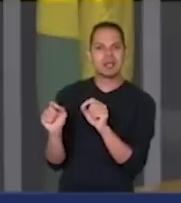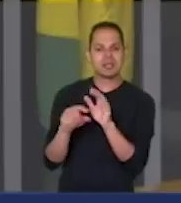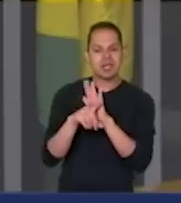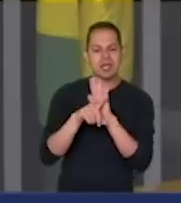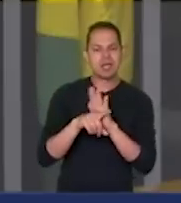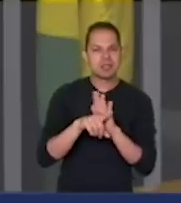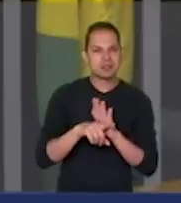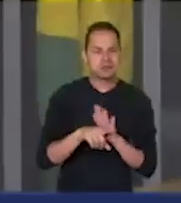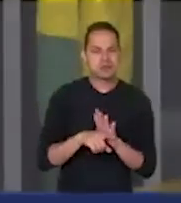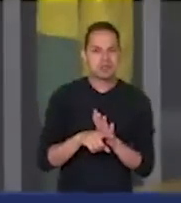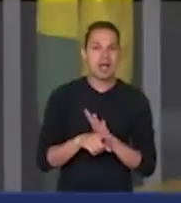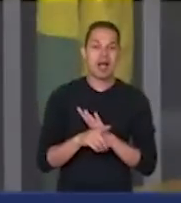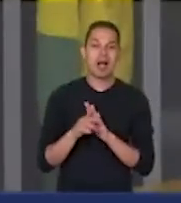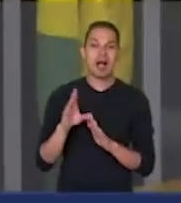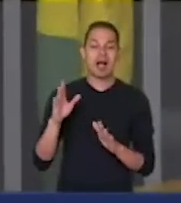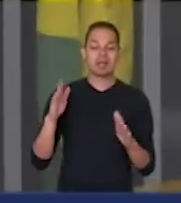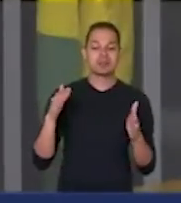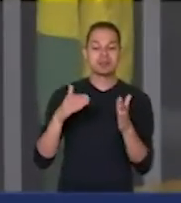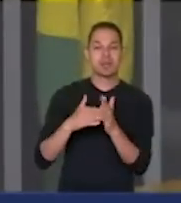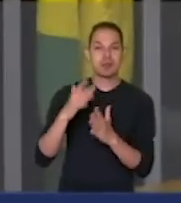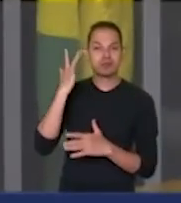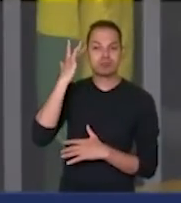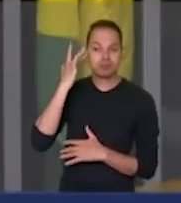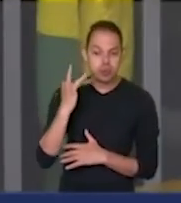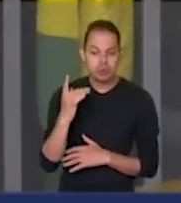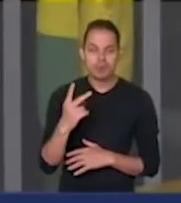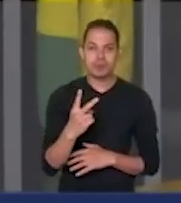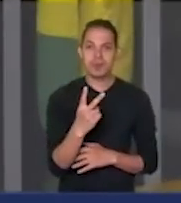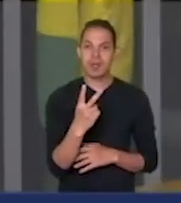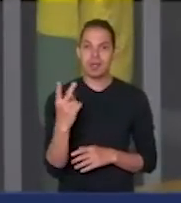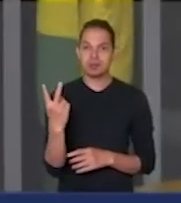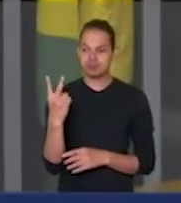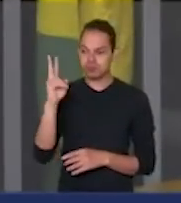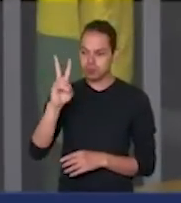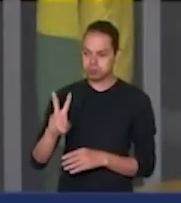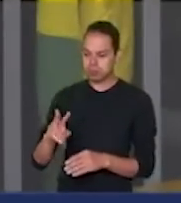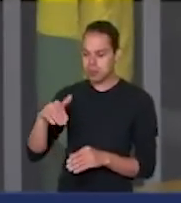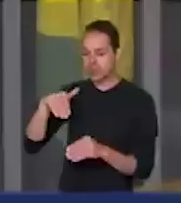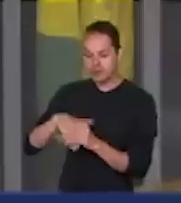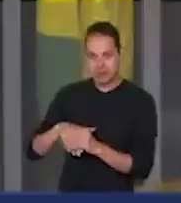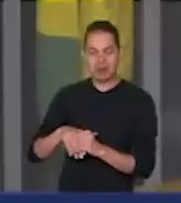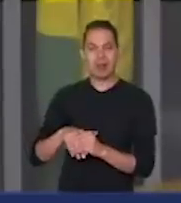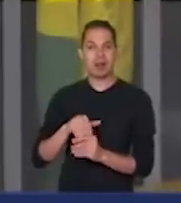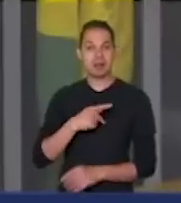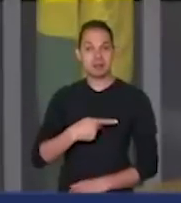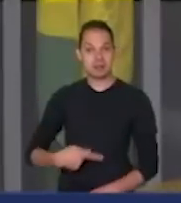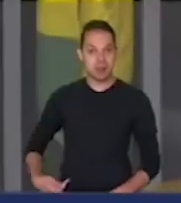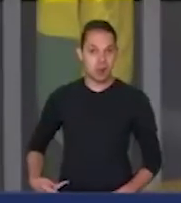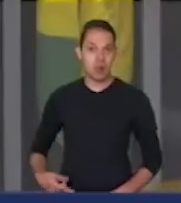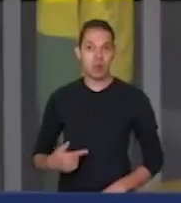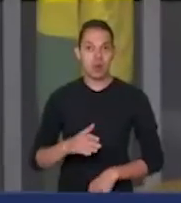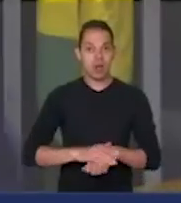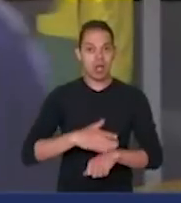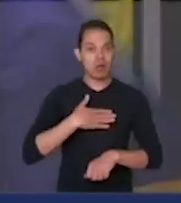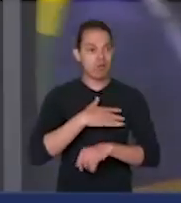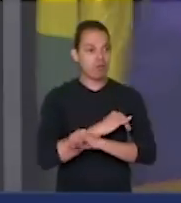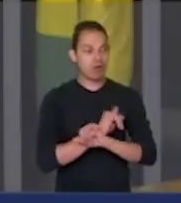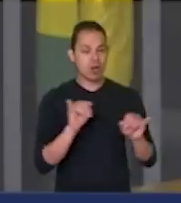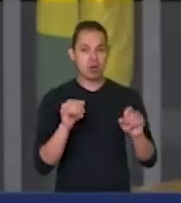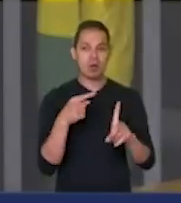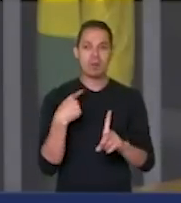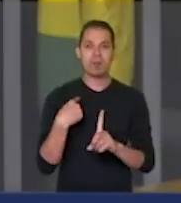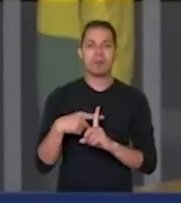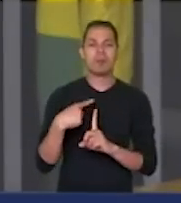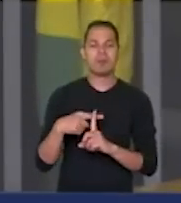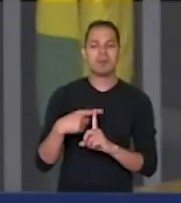o dia seguinte do segundo turno da eleição presidencial. Comento, por que até